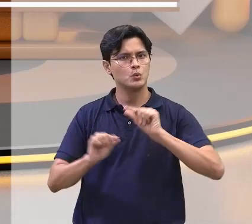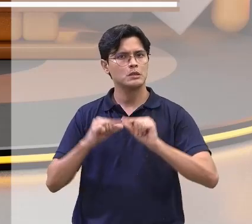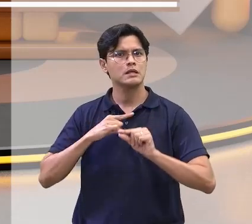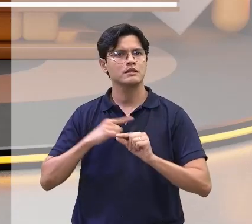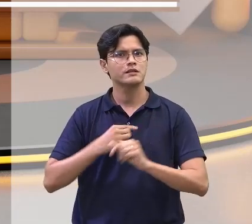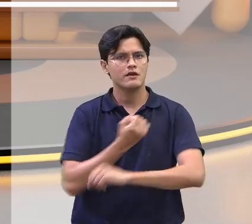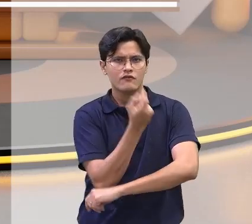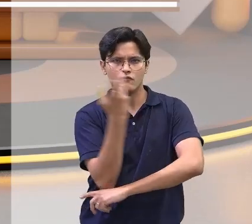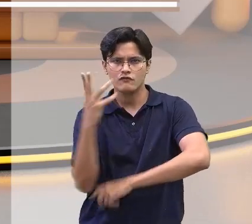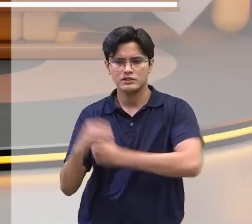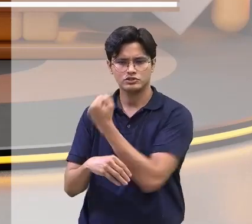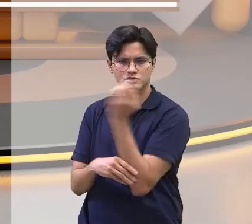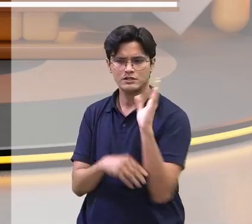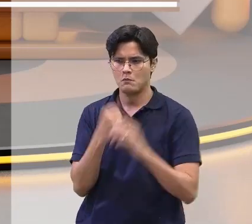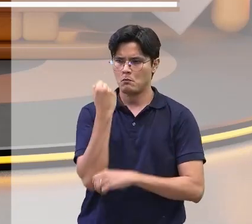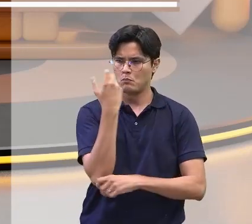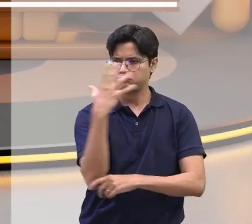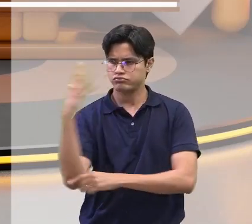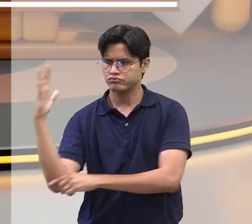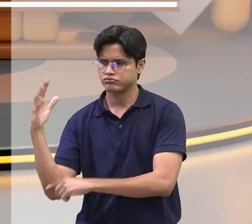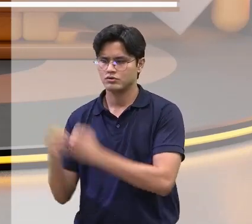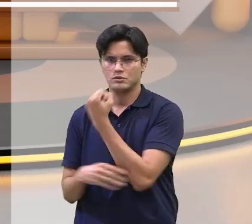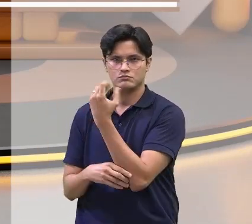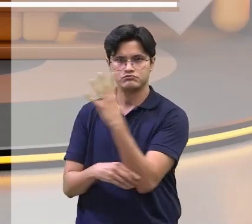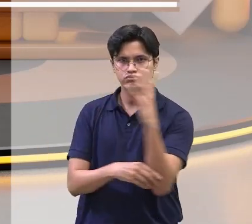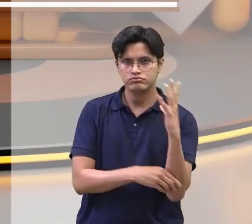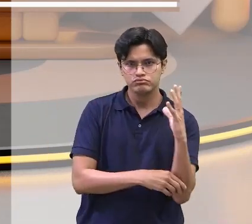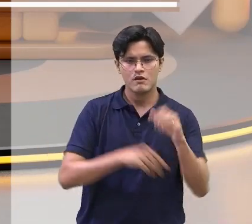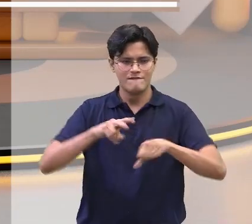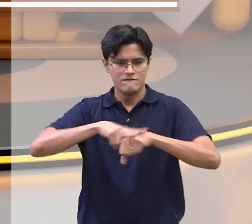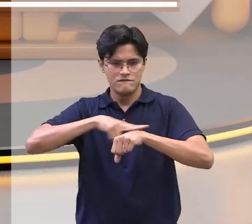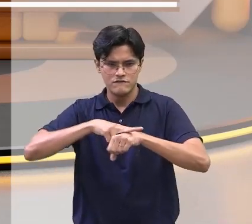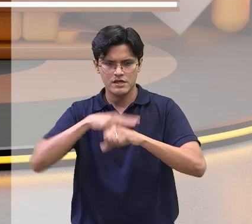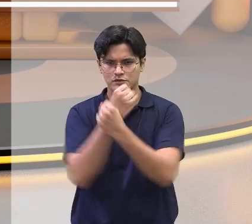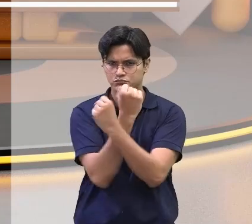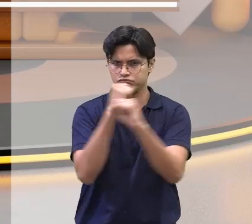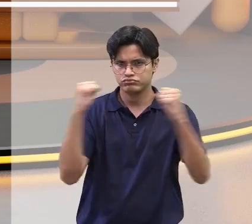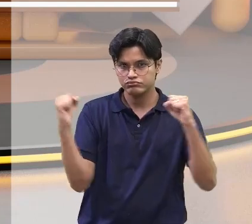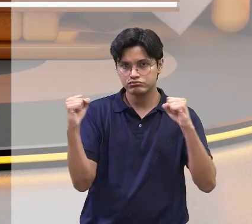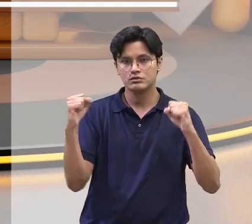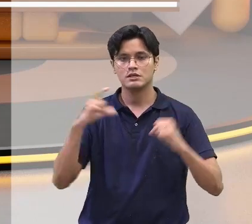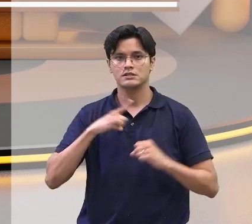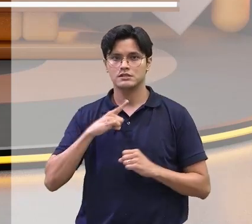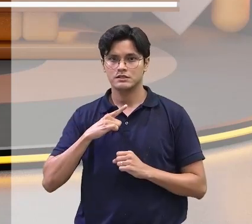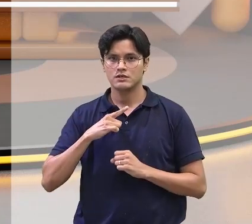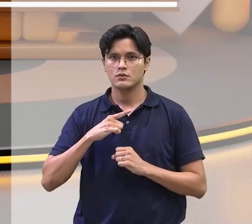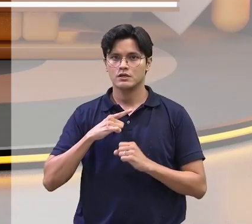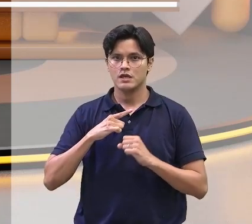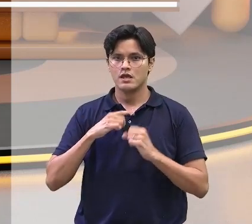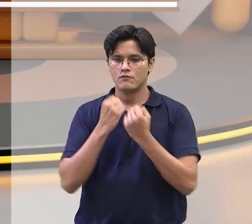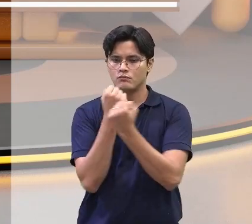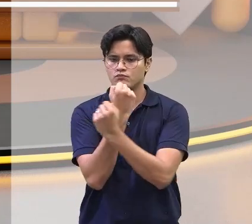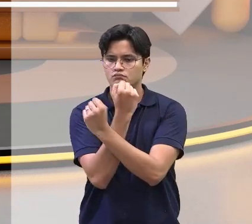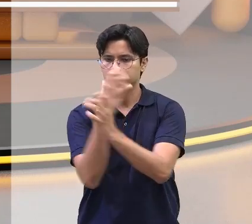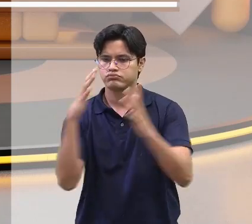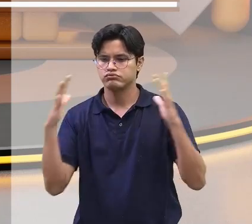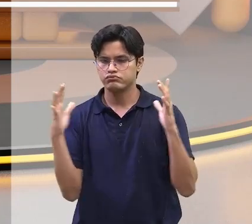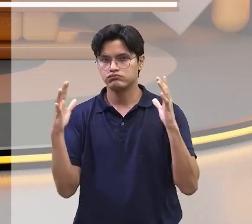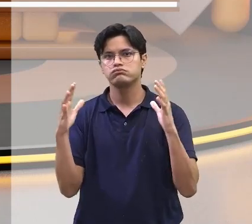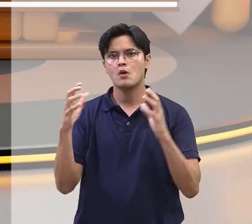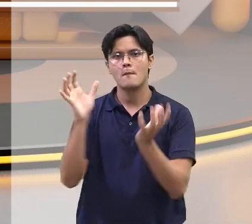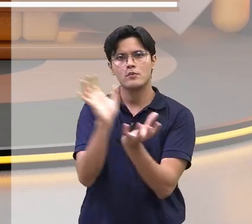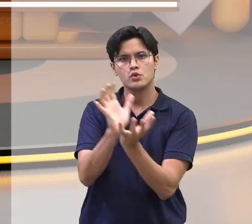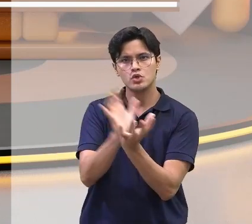é densa, é verde, ela é abundante, e as florestas tropicais, elas